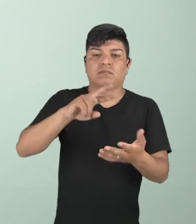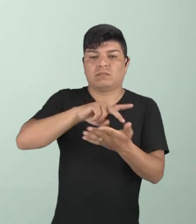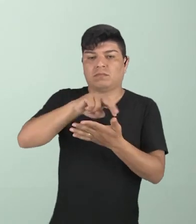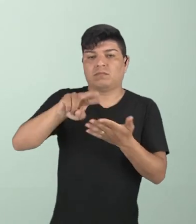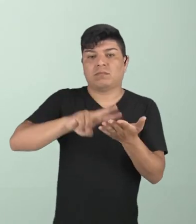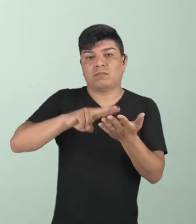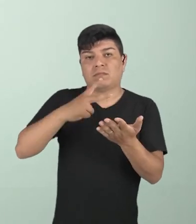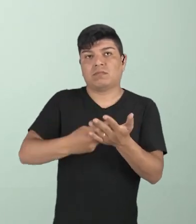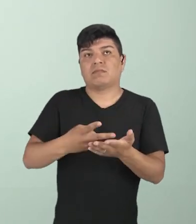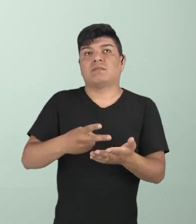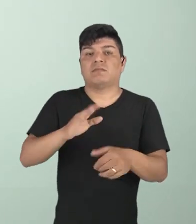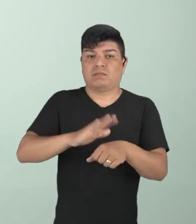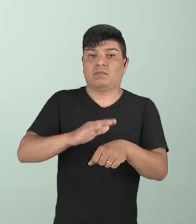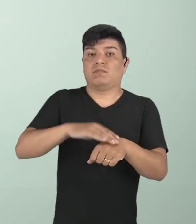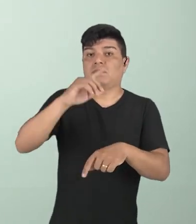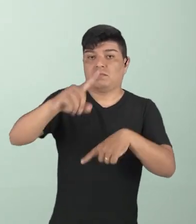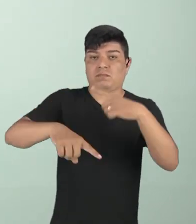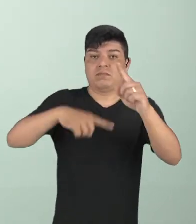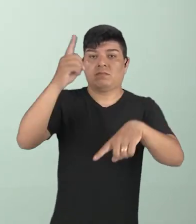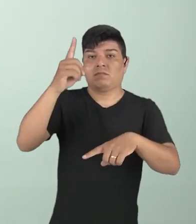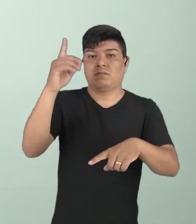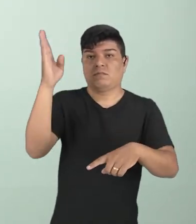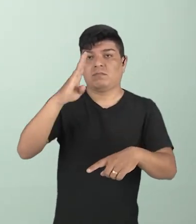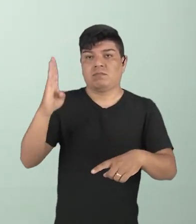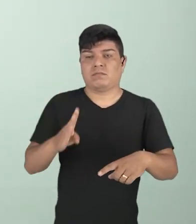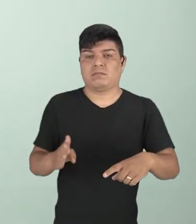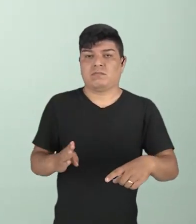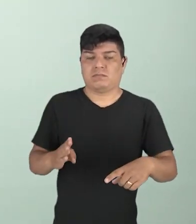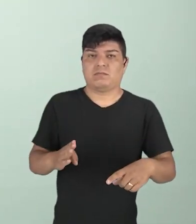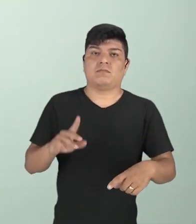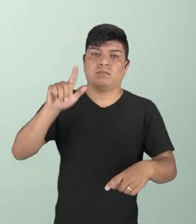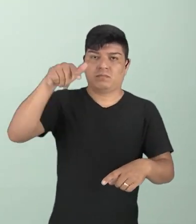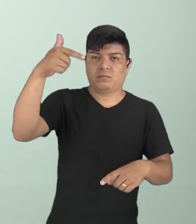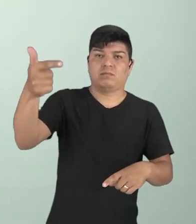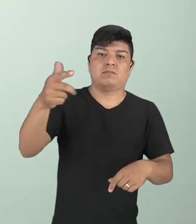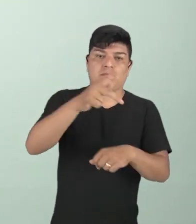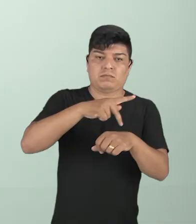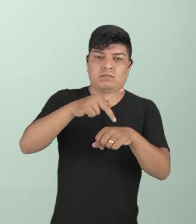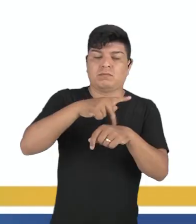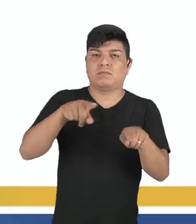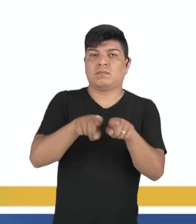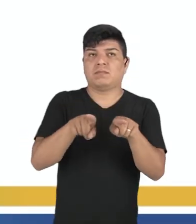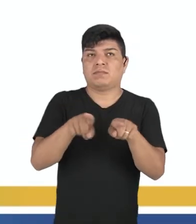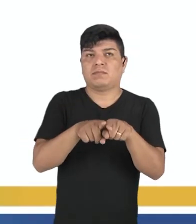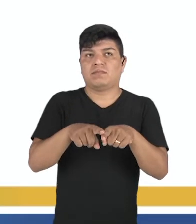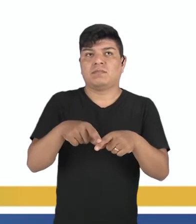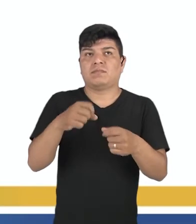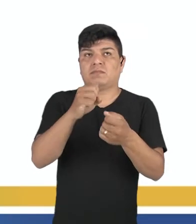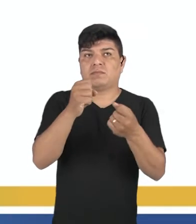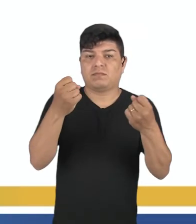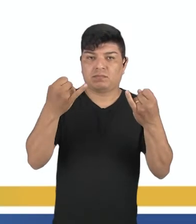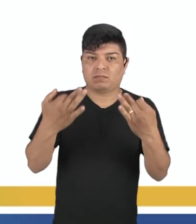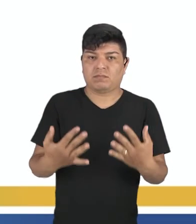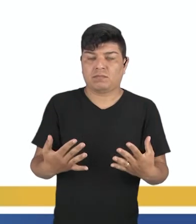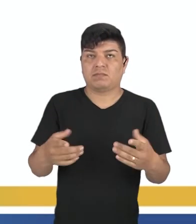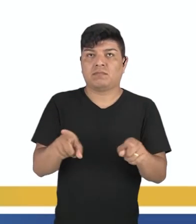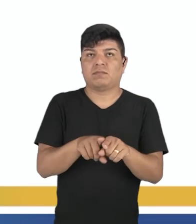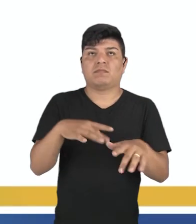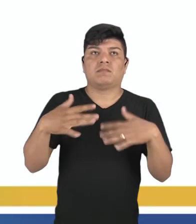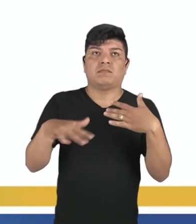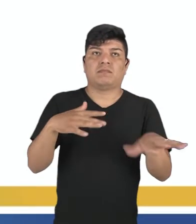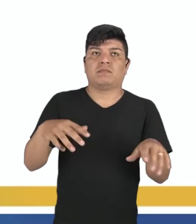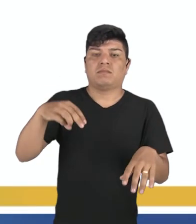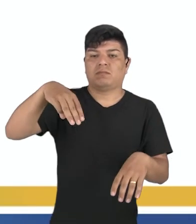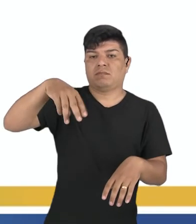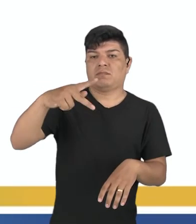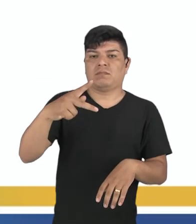que fizeram muito mais sucesso fora do Brasil do que no nosso país, tá bom? E aí nós vamos falar um pouquinho então sobre o